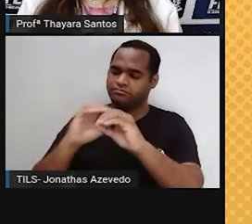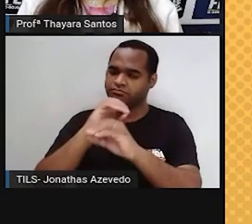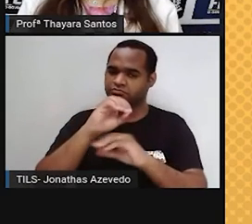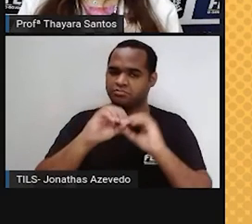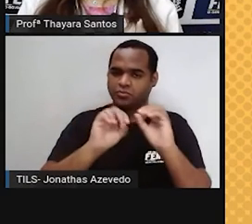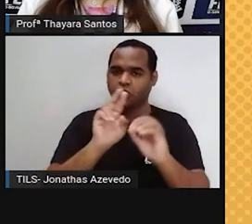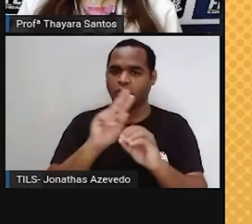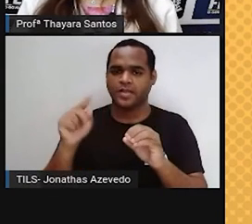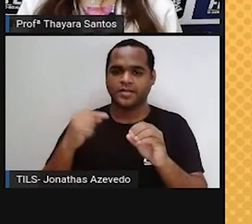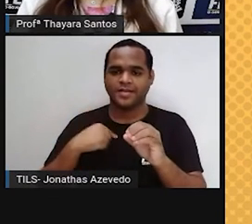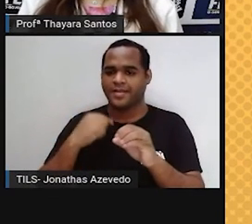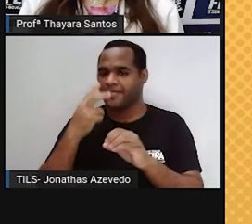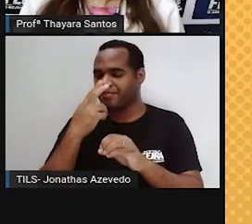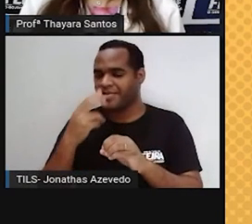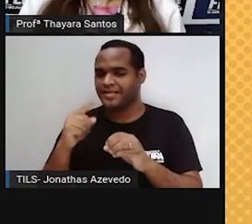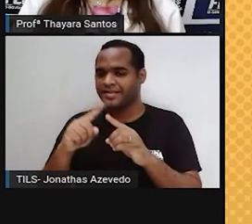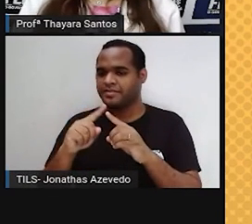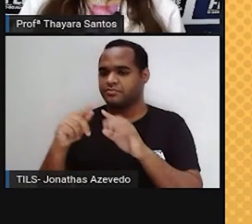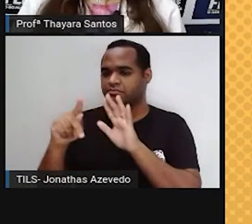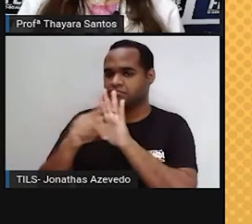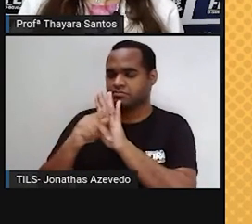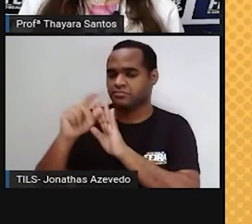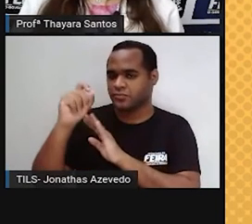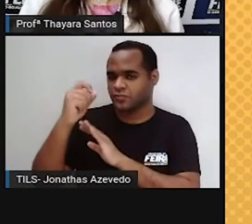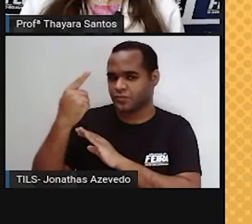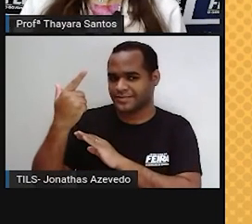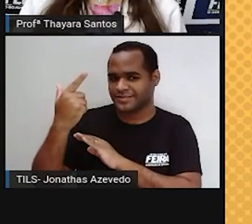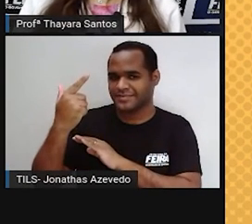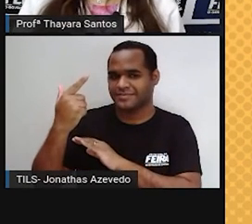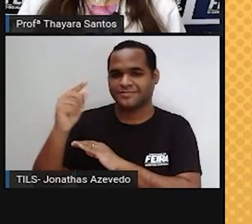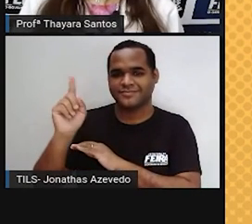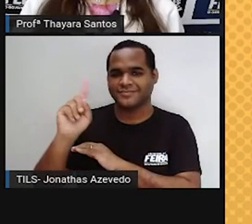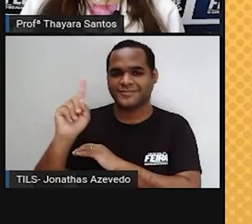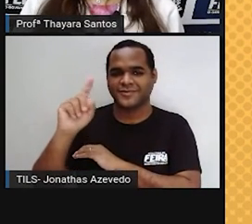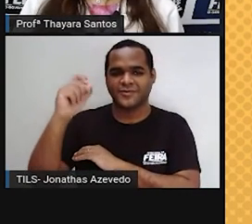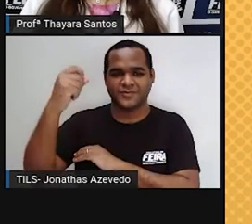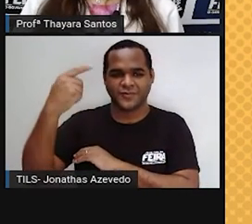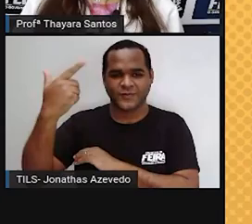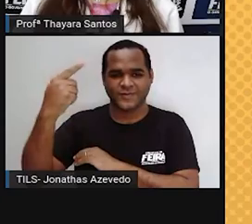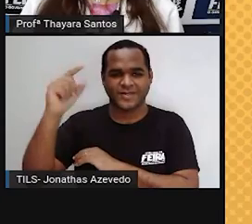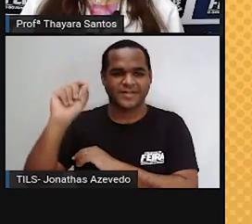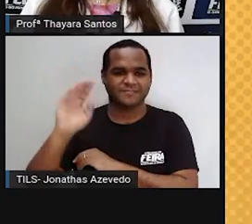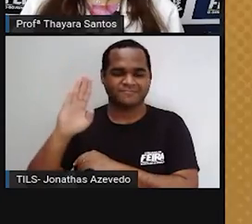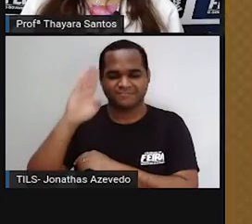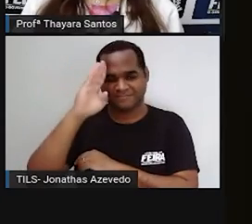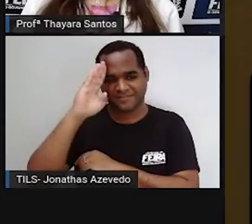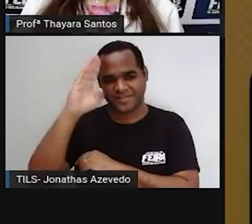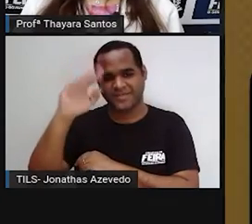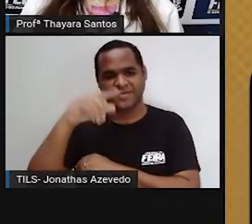porque eles são astros que não apresentam luz própria e eles ficam girando em torno de uma estrela.